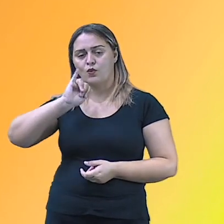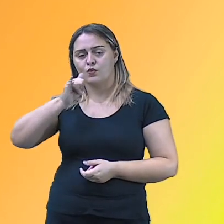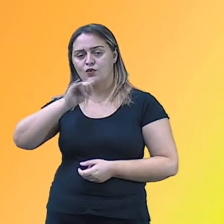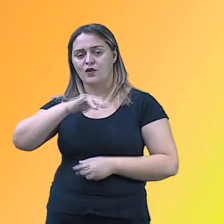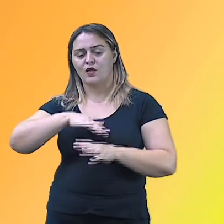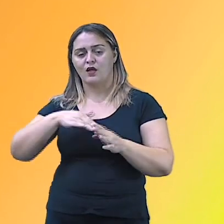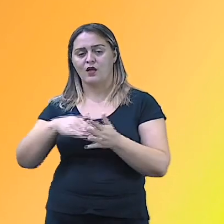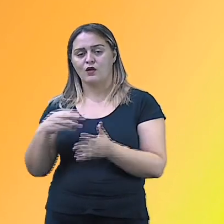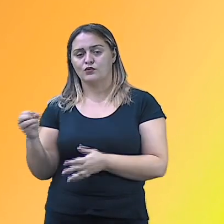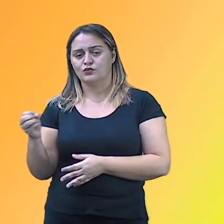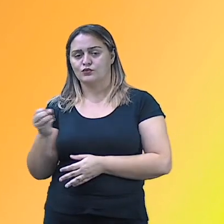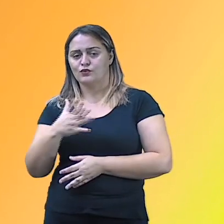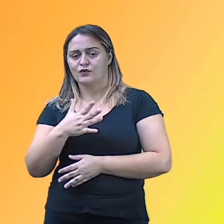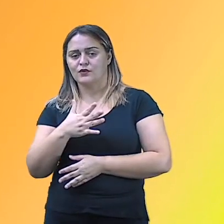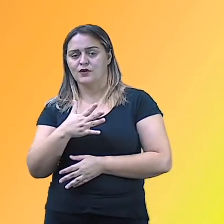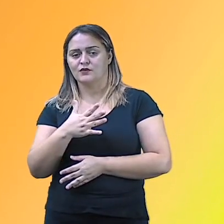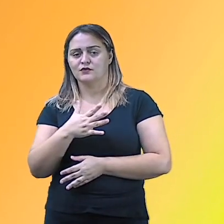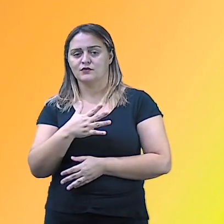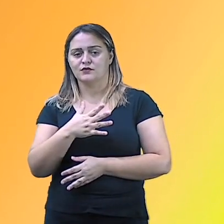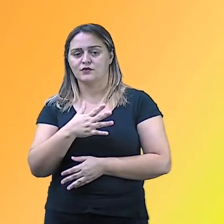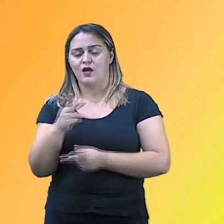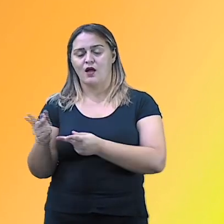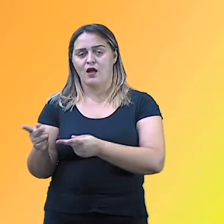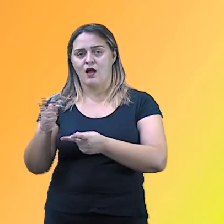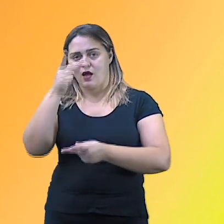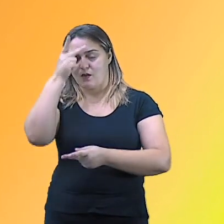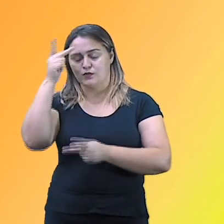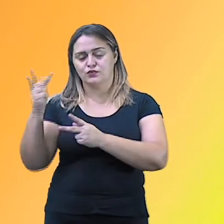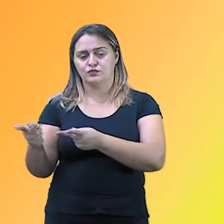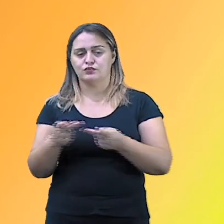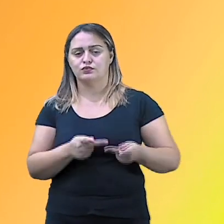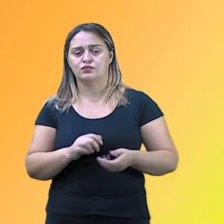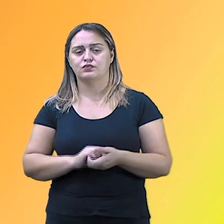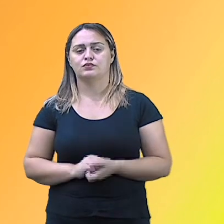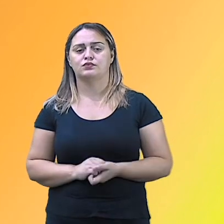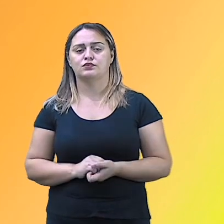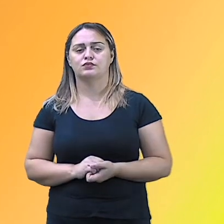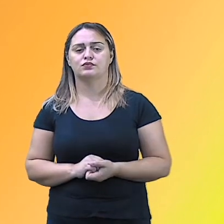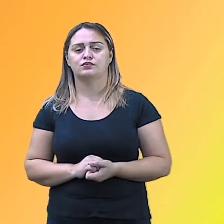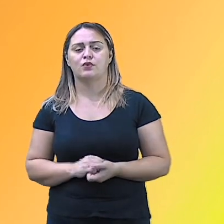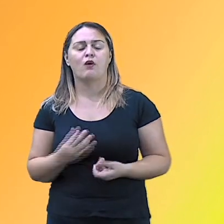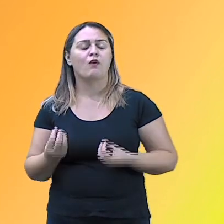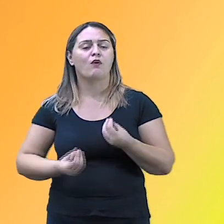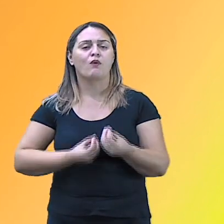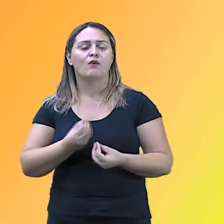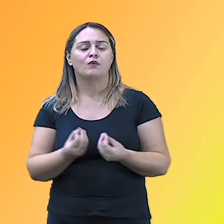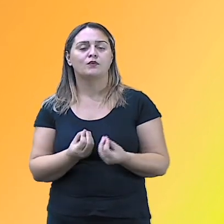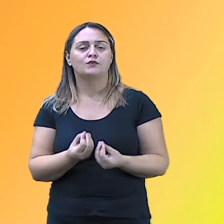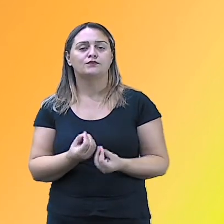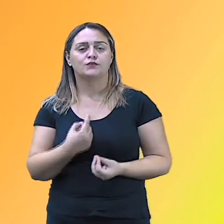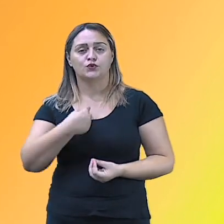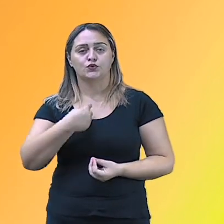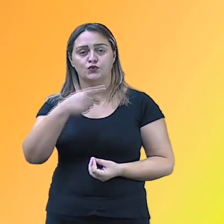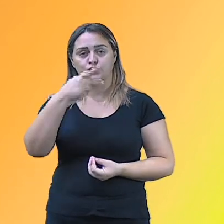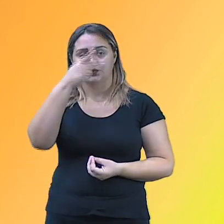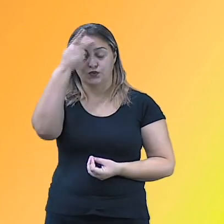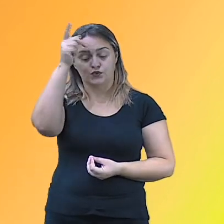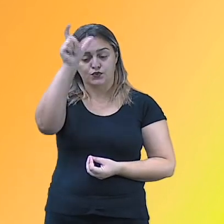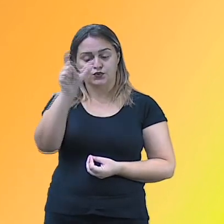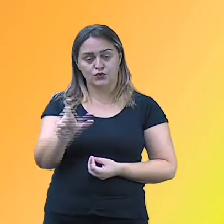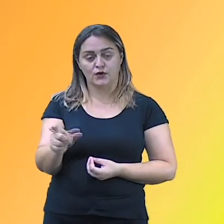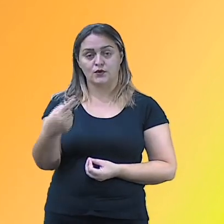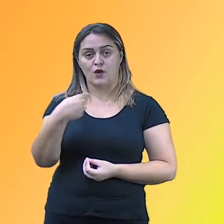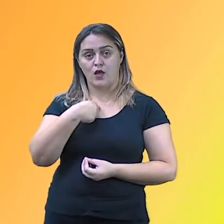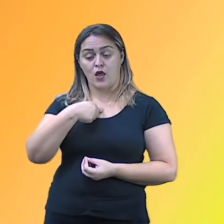novidades às visitas. Isso. Sujeito desinicial, descobri através do verbo. Eu, né? Eu contei.